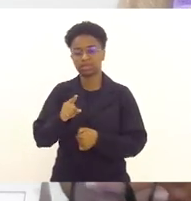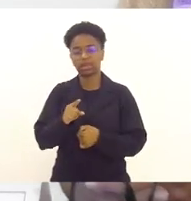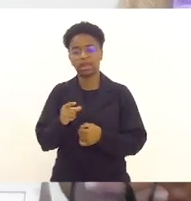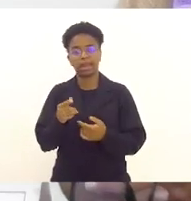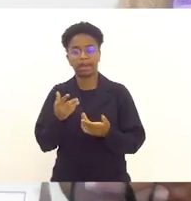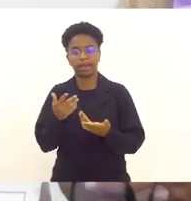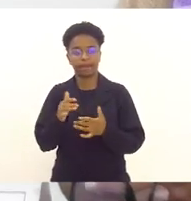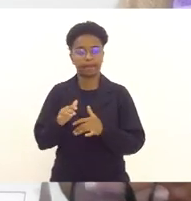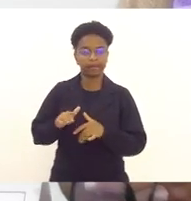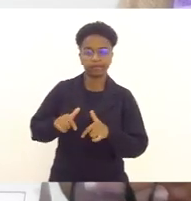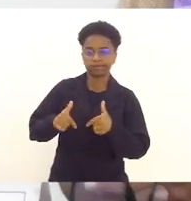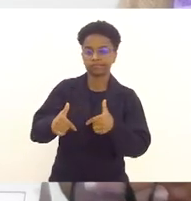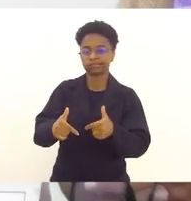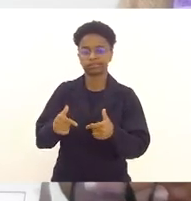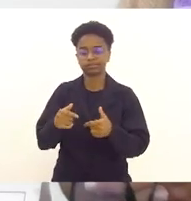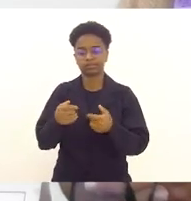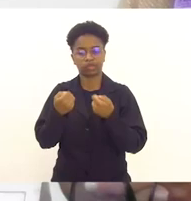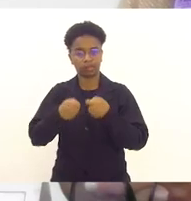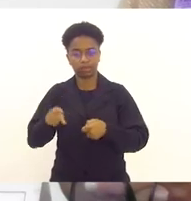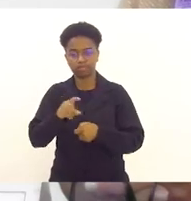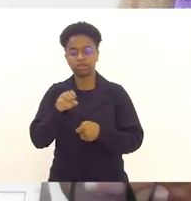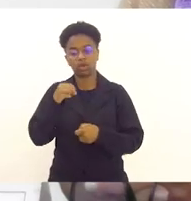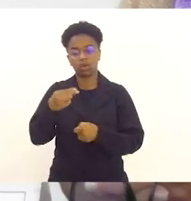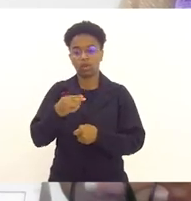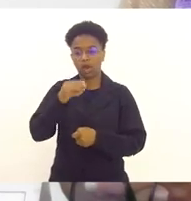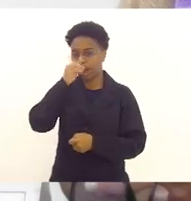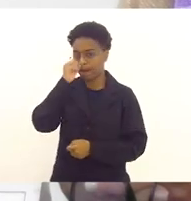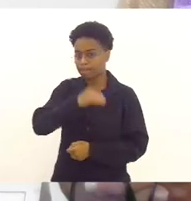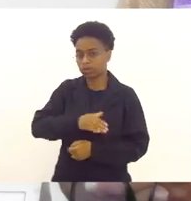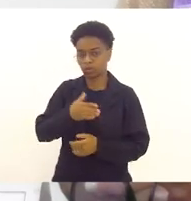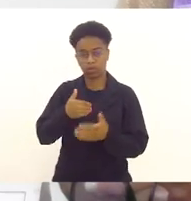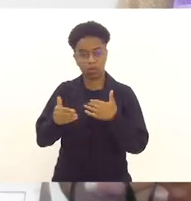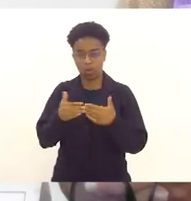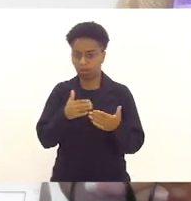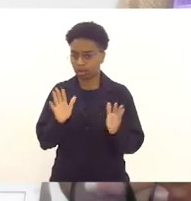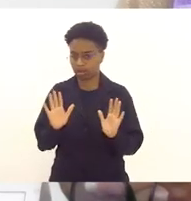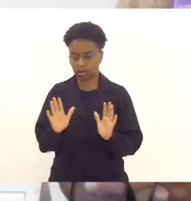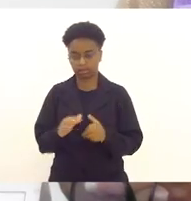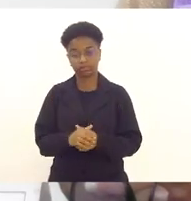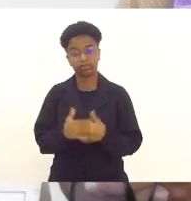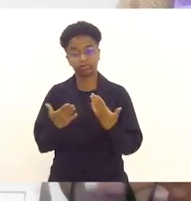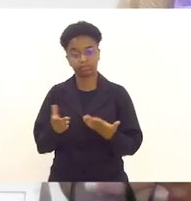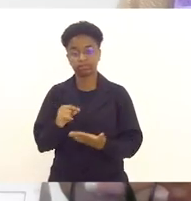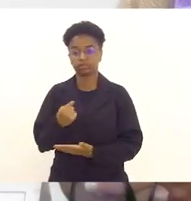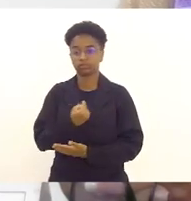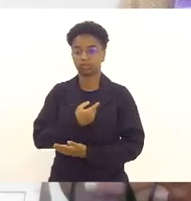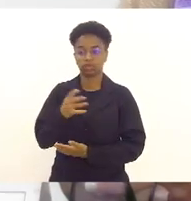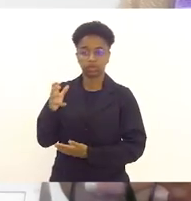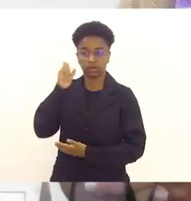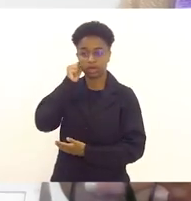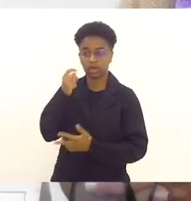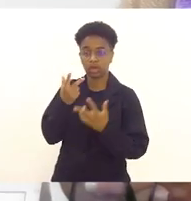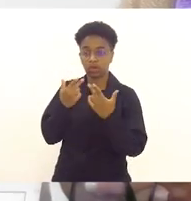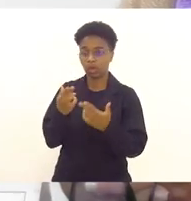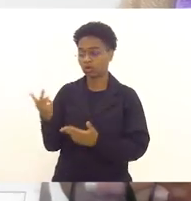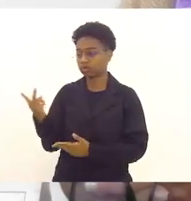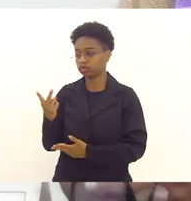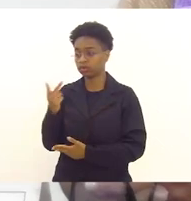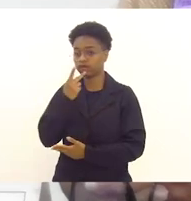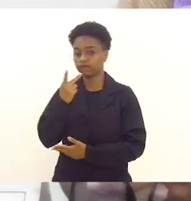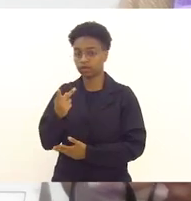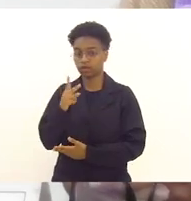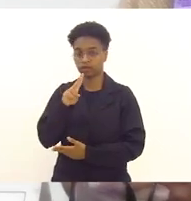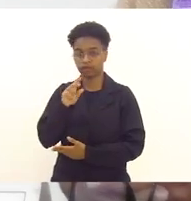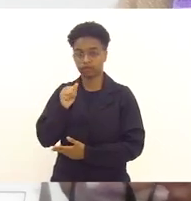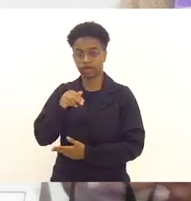necessários abusivos ou qualquer outro então quando a gente escuta relatos como como eu ouvi aqui da